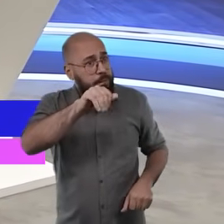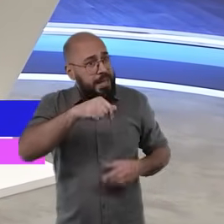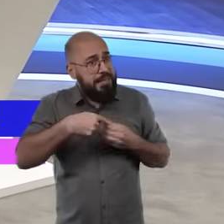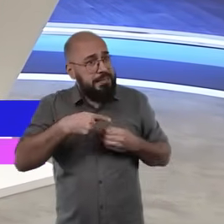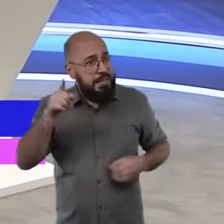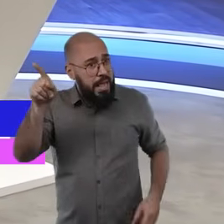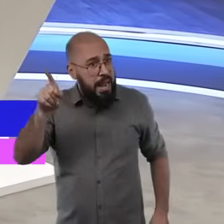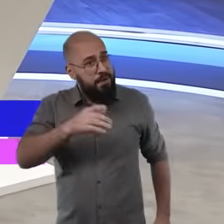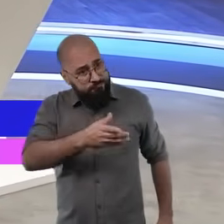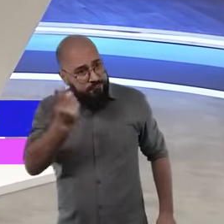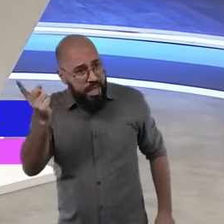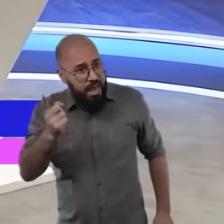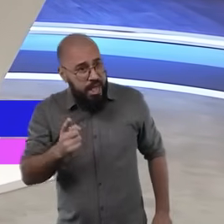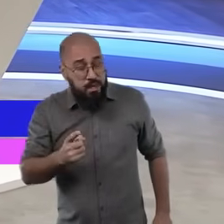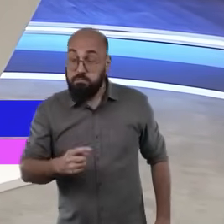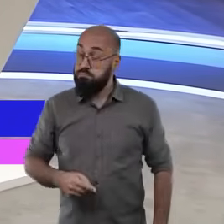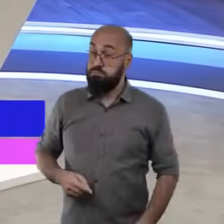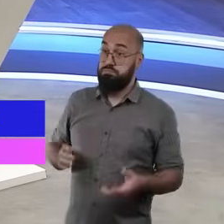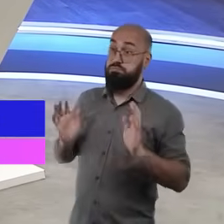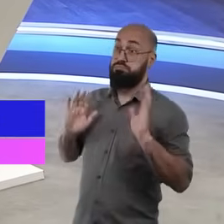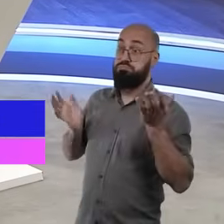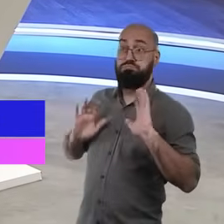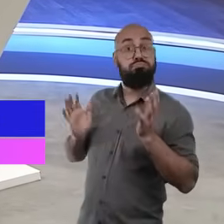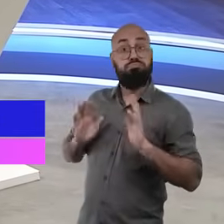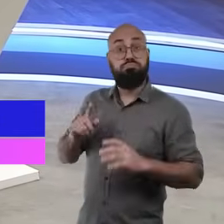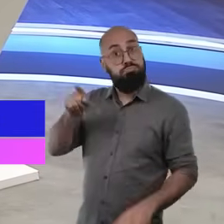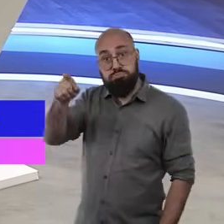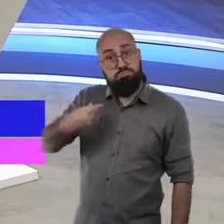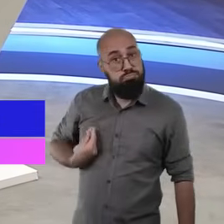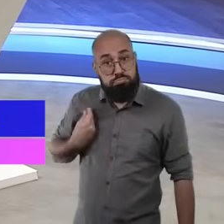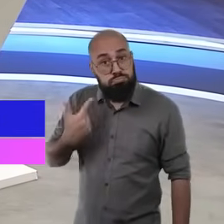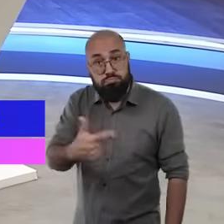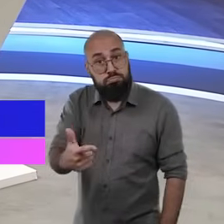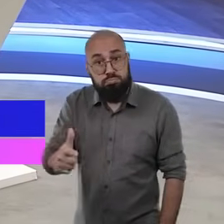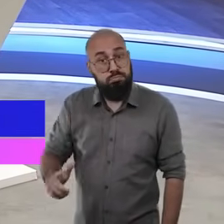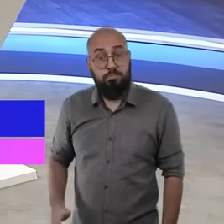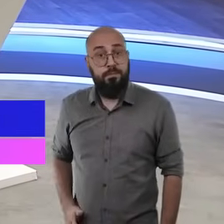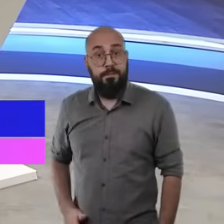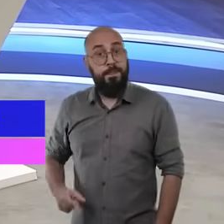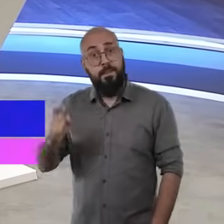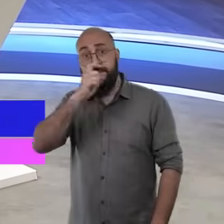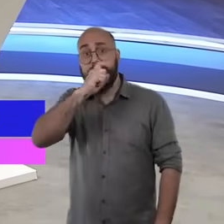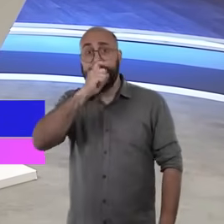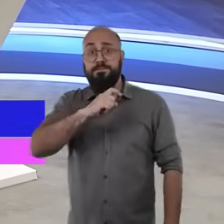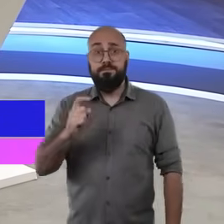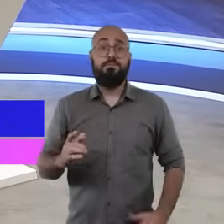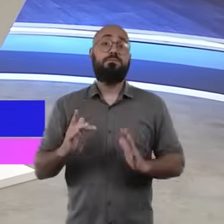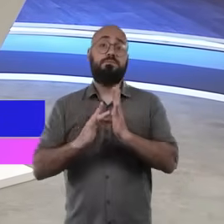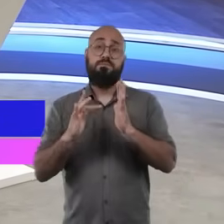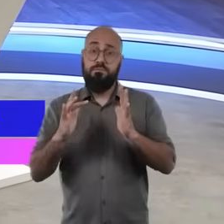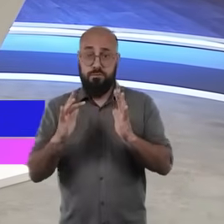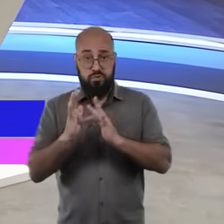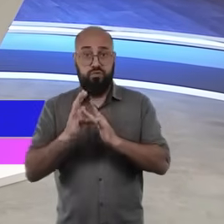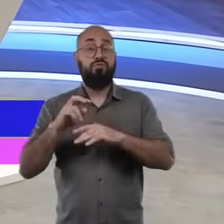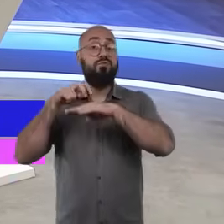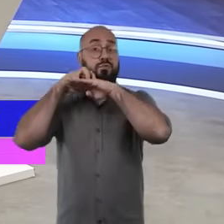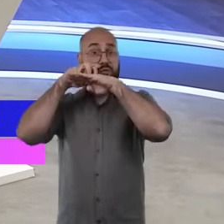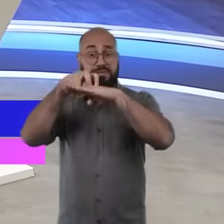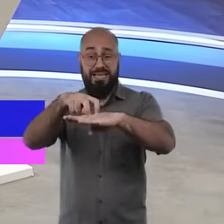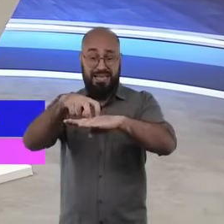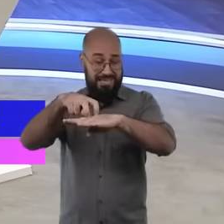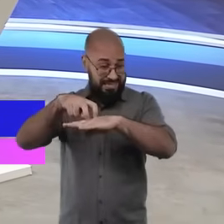está agora lá em Natal. Não, ele não está em Natal, porque quando Jesus voltar, todo mundo vai